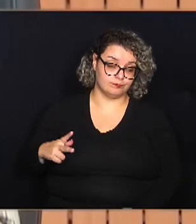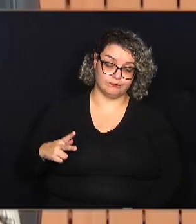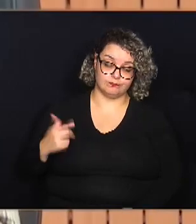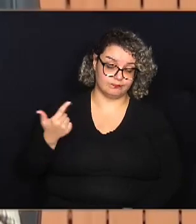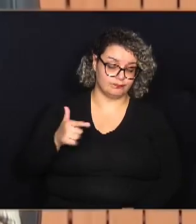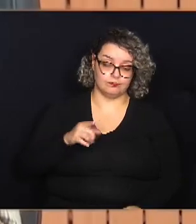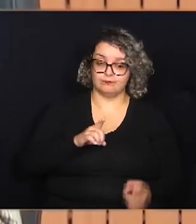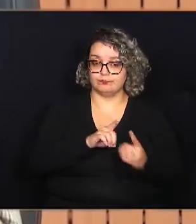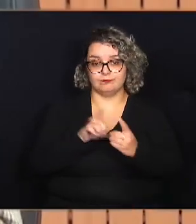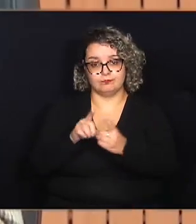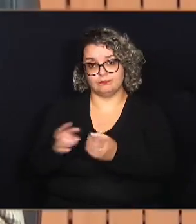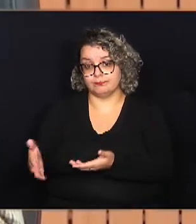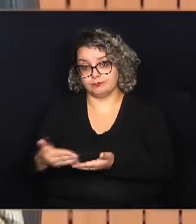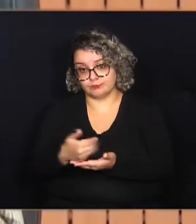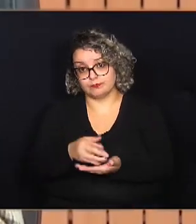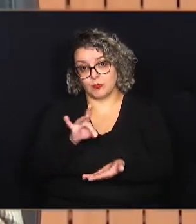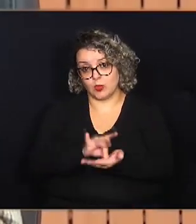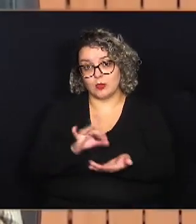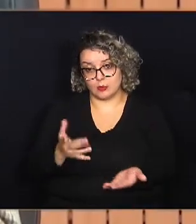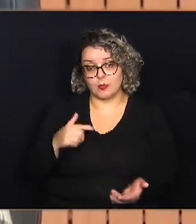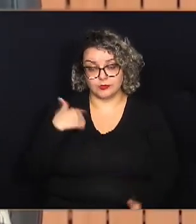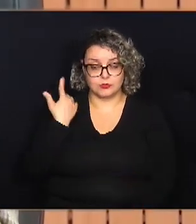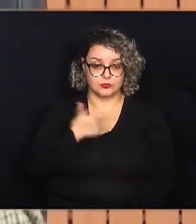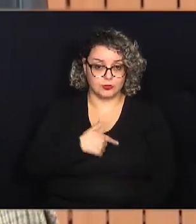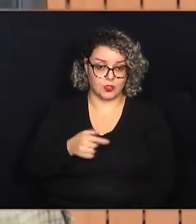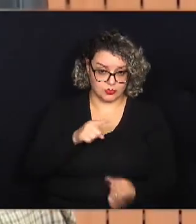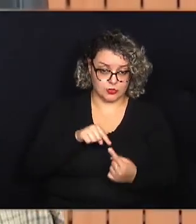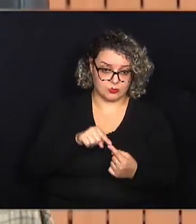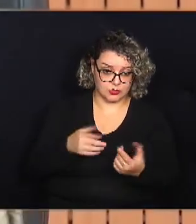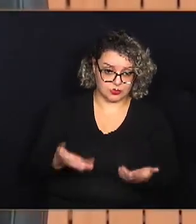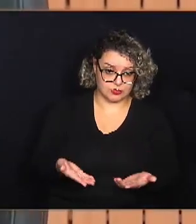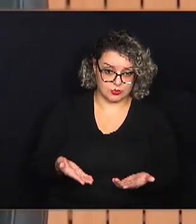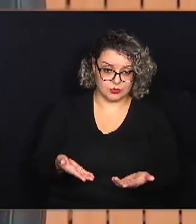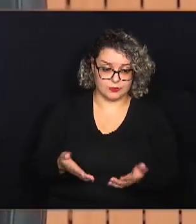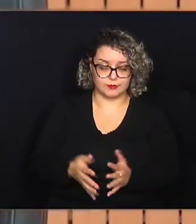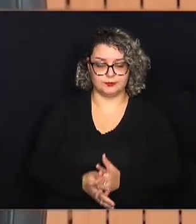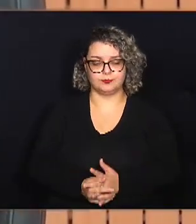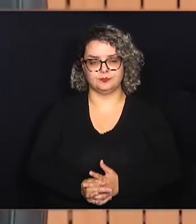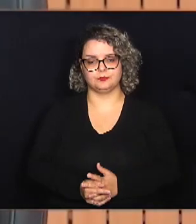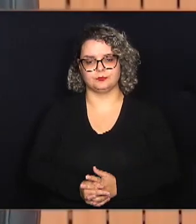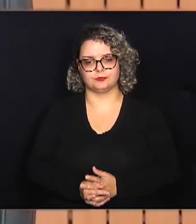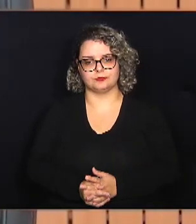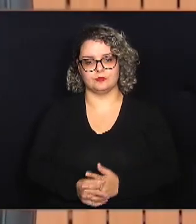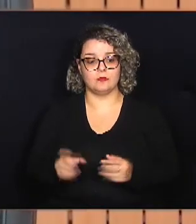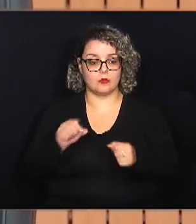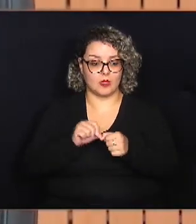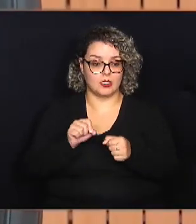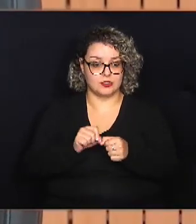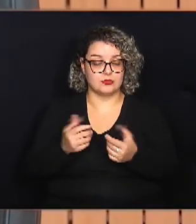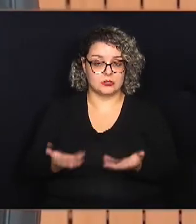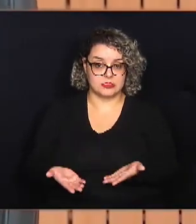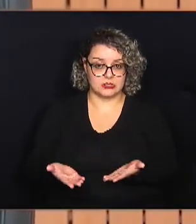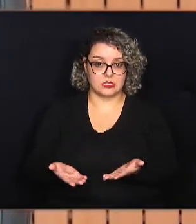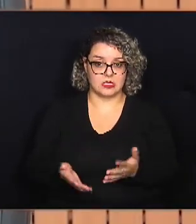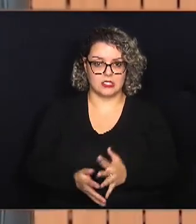atendem esse acolhimento. Então, realmente, a nosso objetivo de fazer